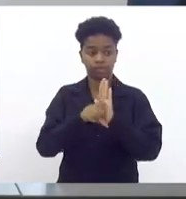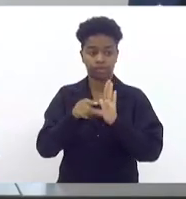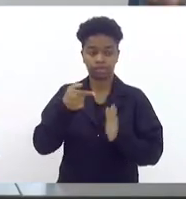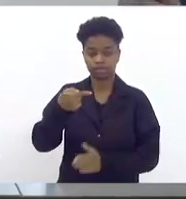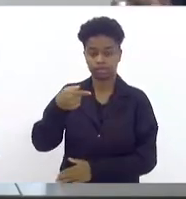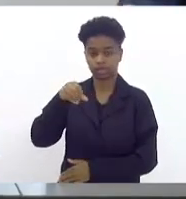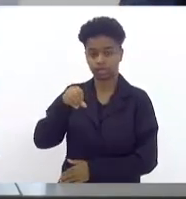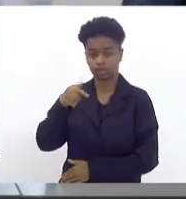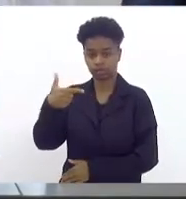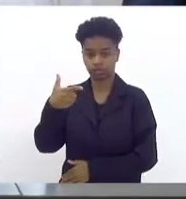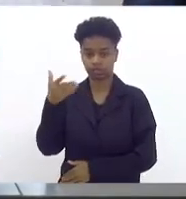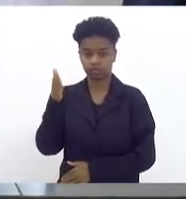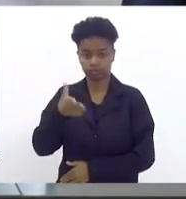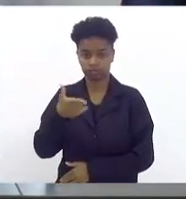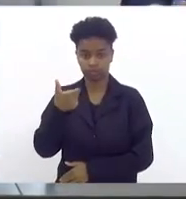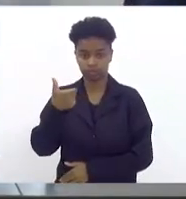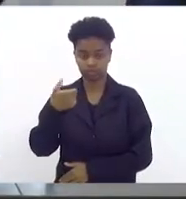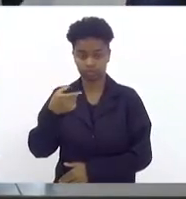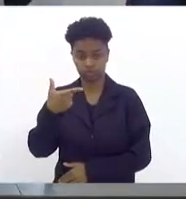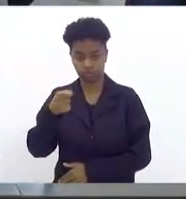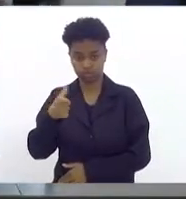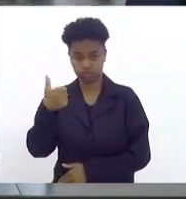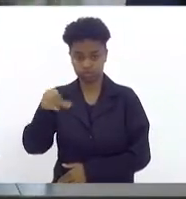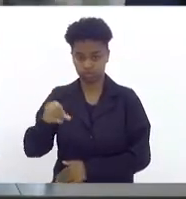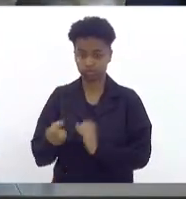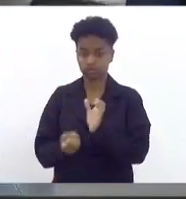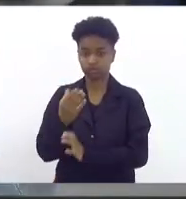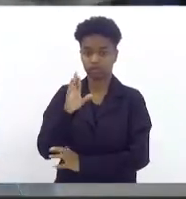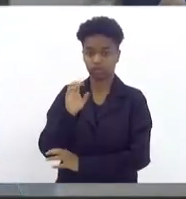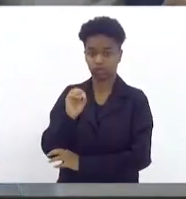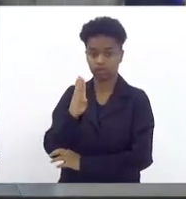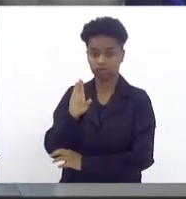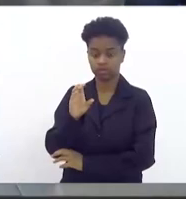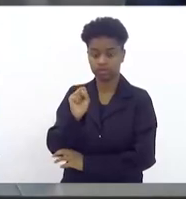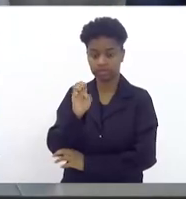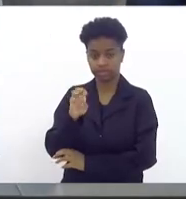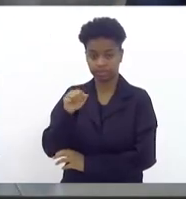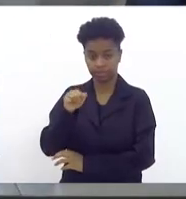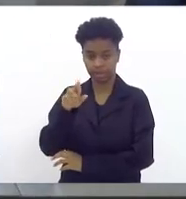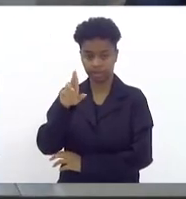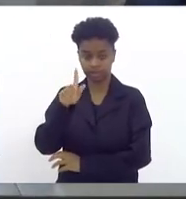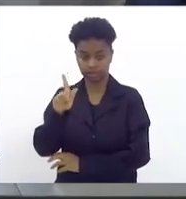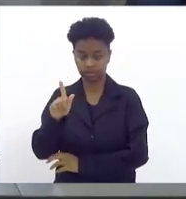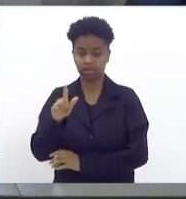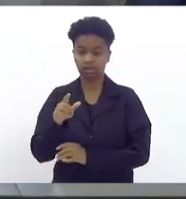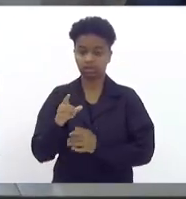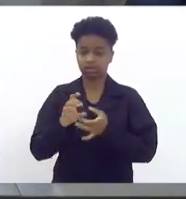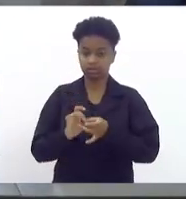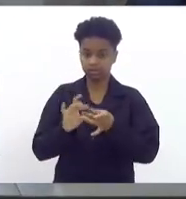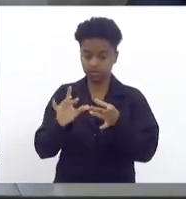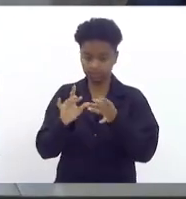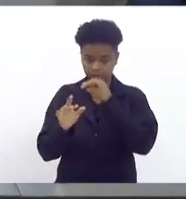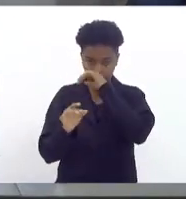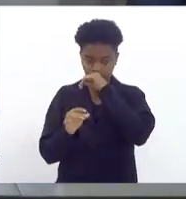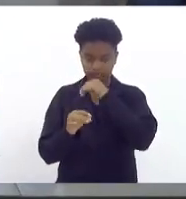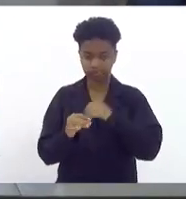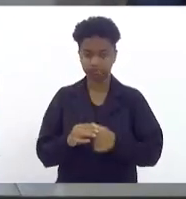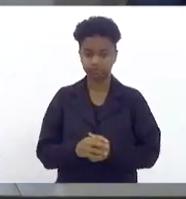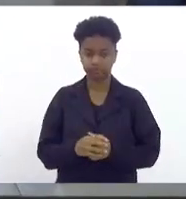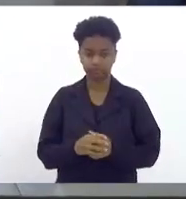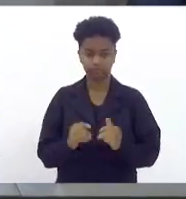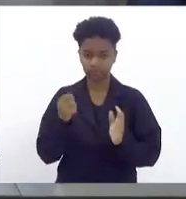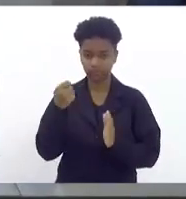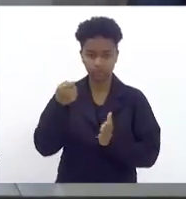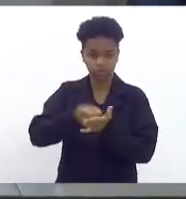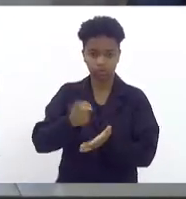de 19, de autoria do deputado Rosenberg Reis, que concede isenção de ICMS na compra de prótese mamária de silicone